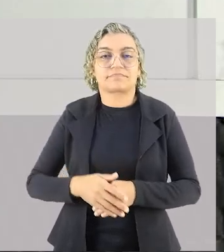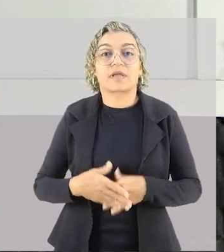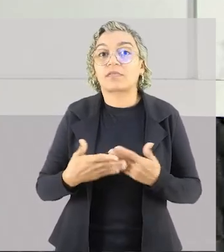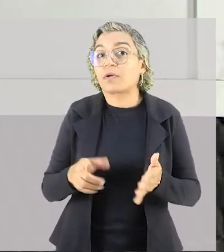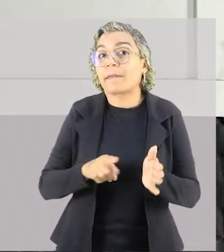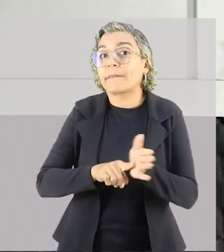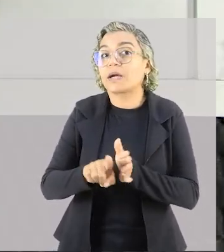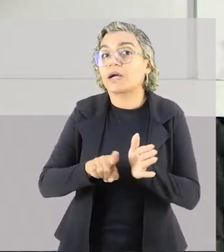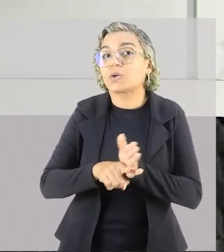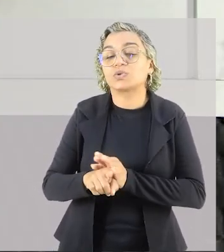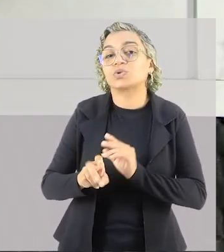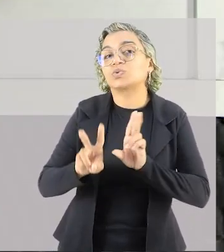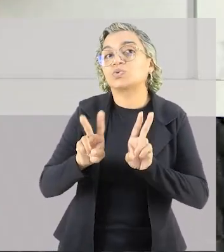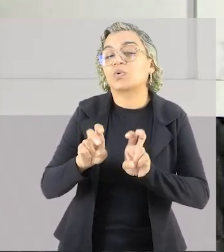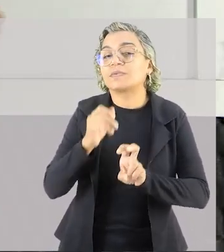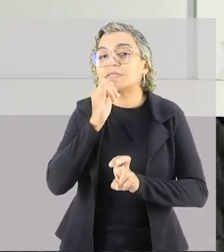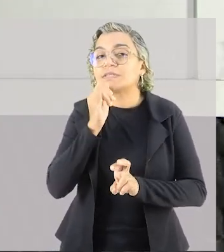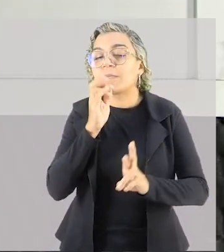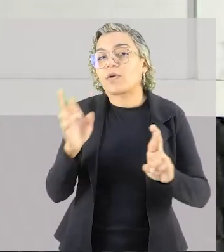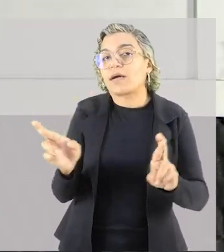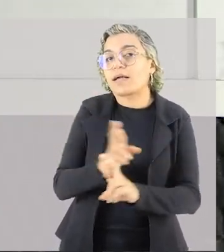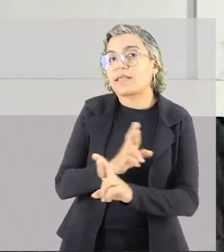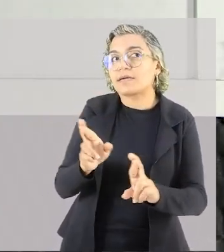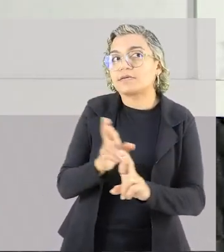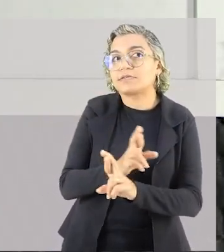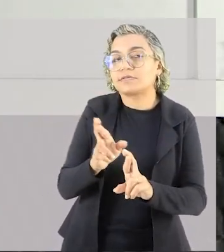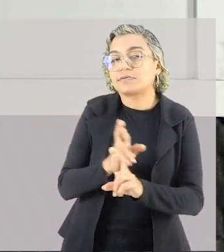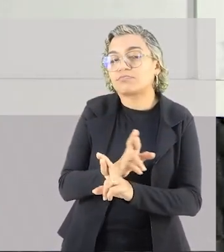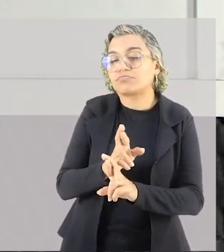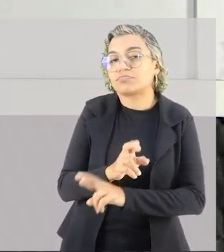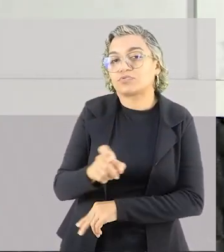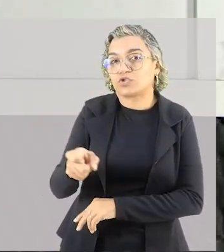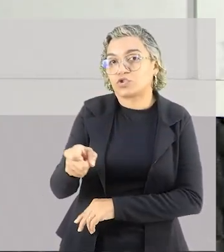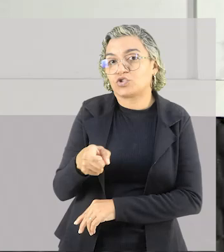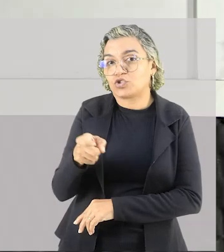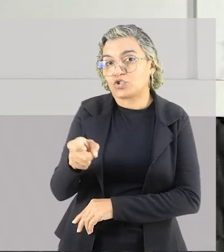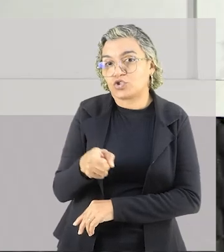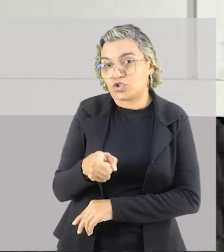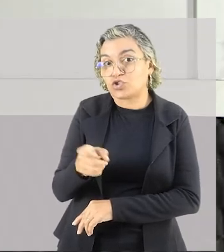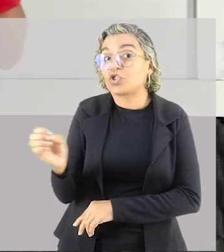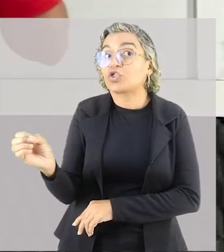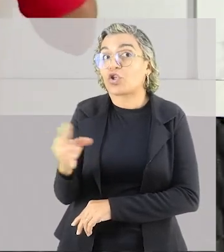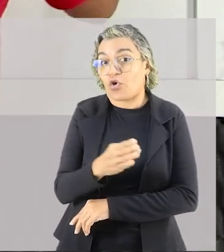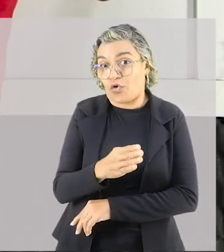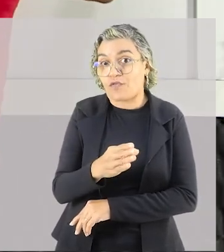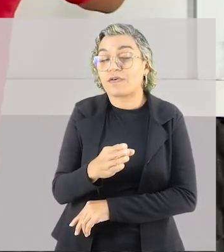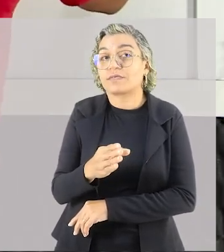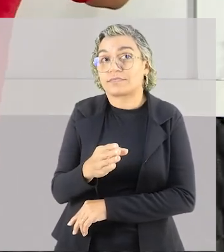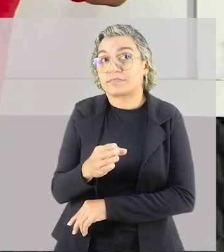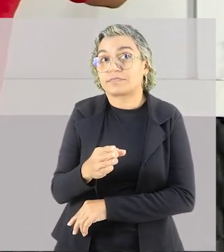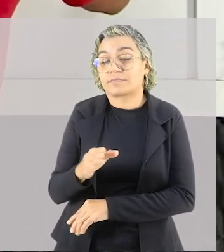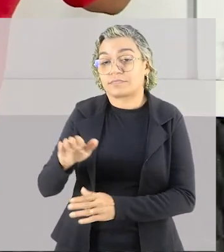uma relação entre essa medida X da base da nova embalagem, né?